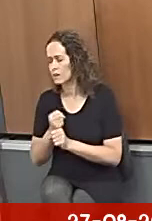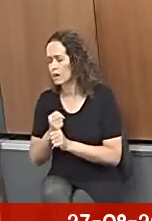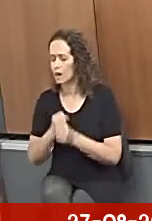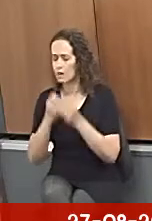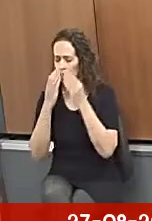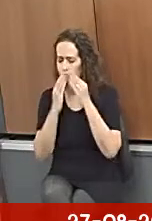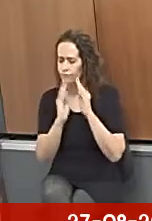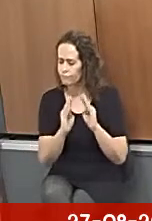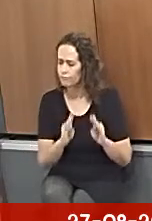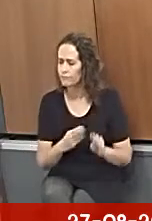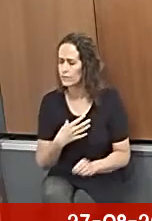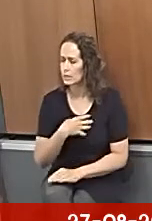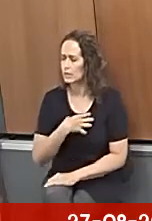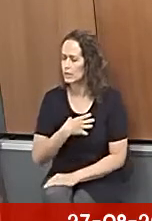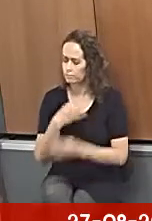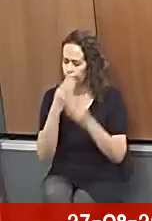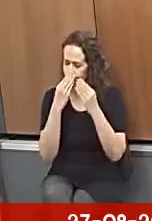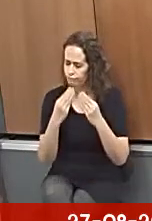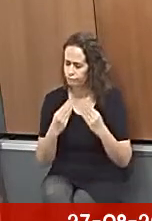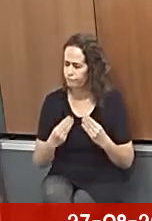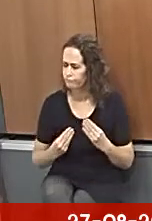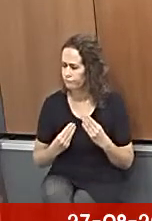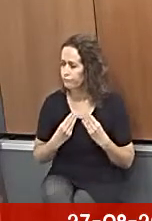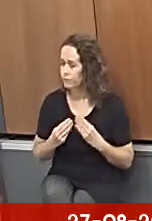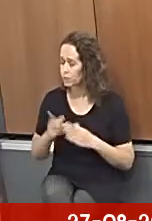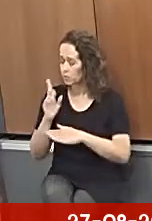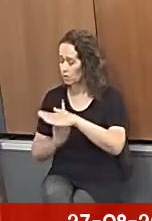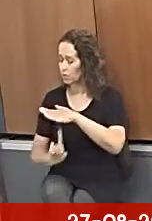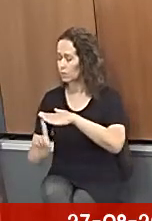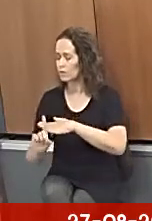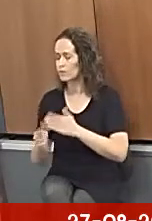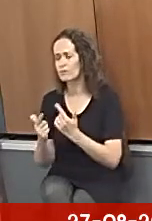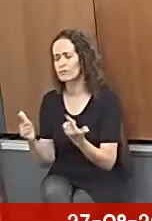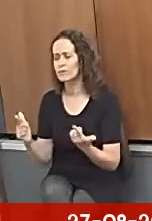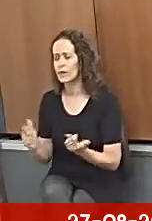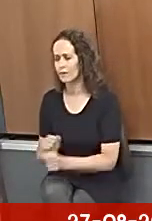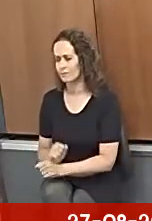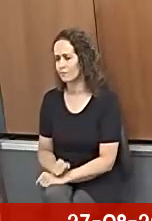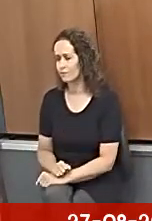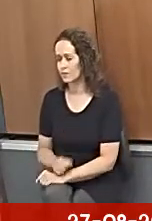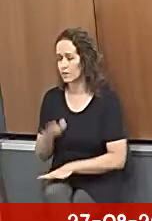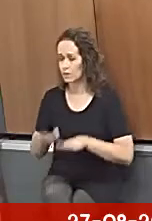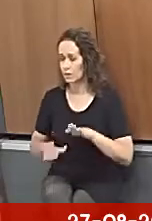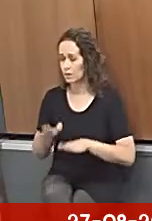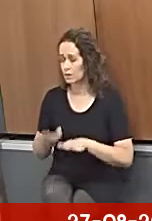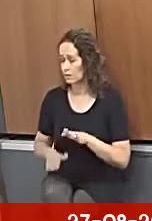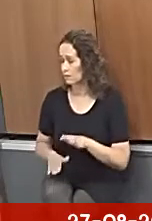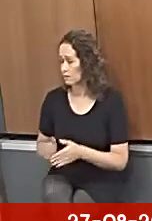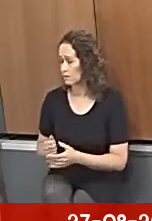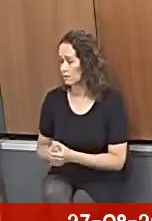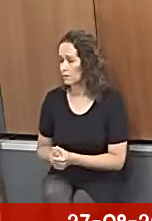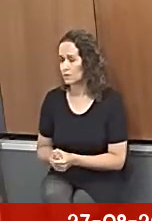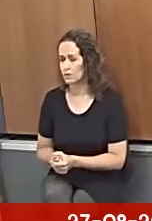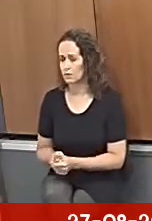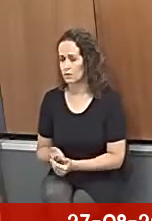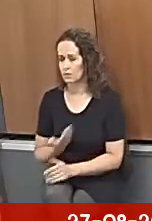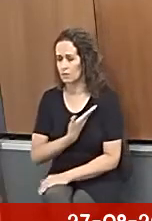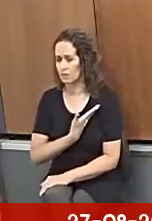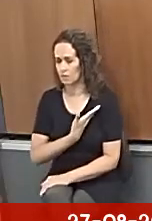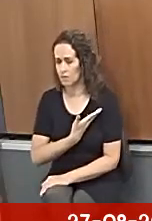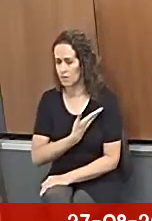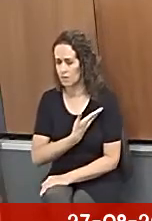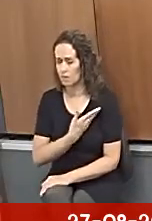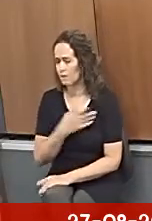não exercem o protagonismo que lhe é devido que está aqui falando talvez ele tenha se exaltado o colega que falou que